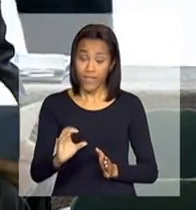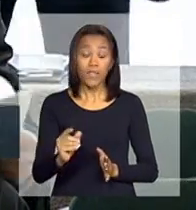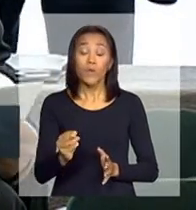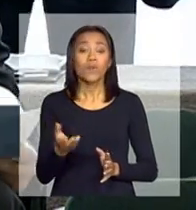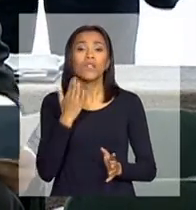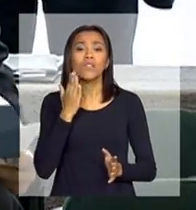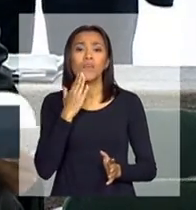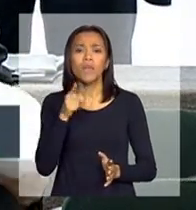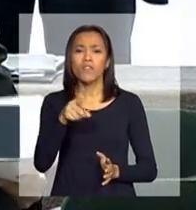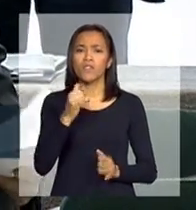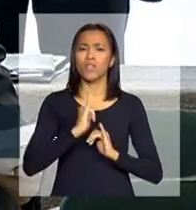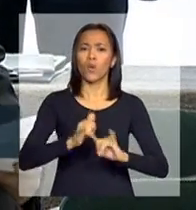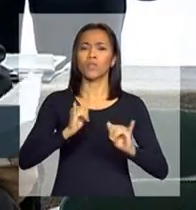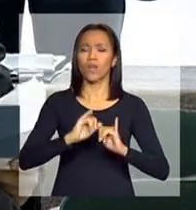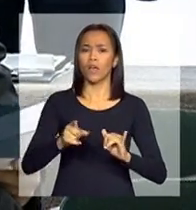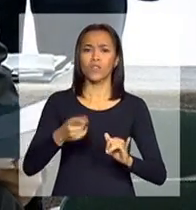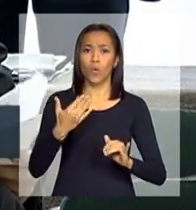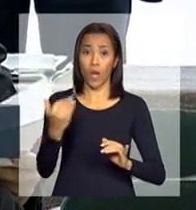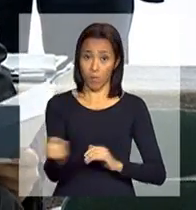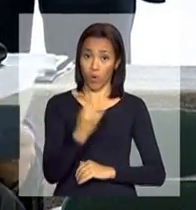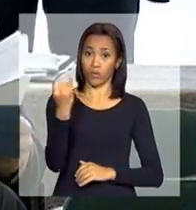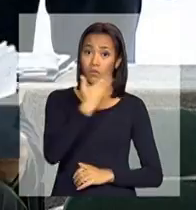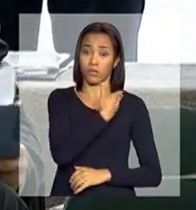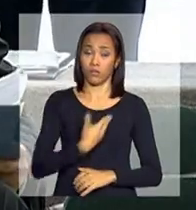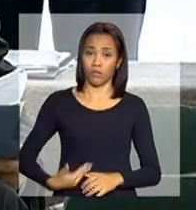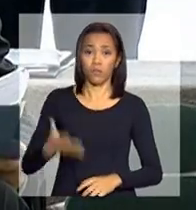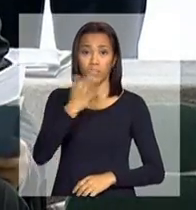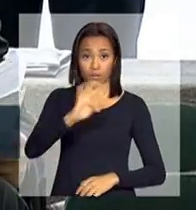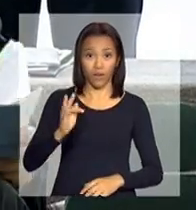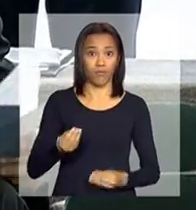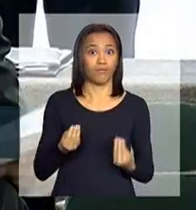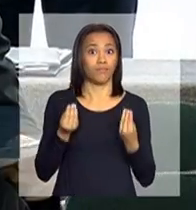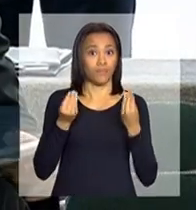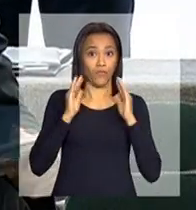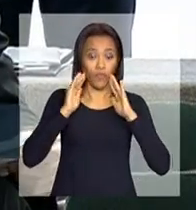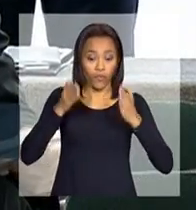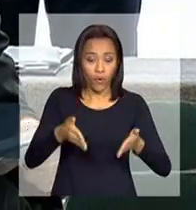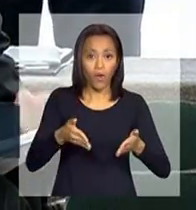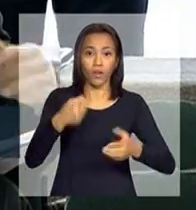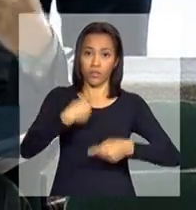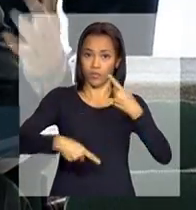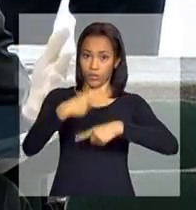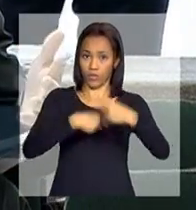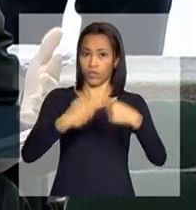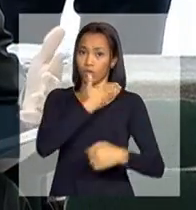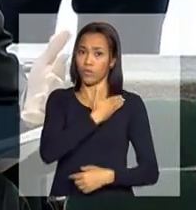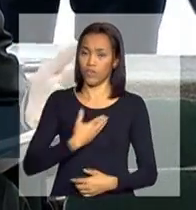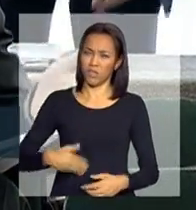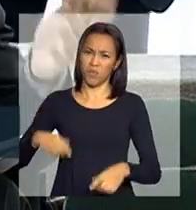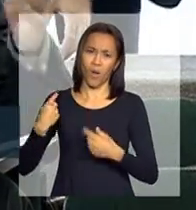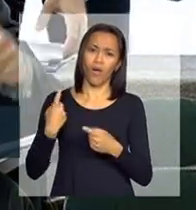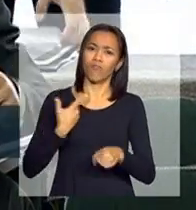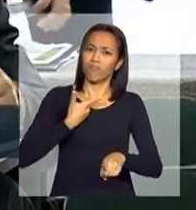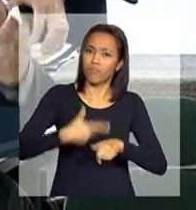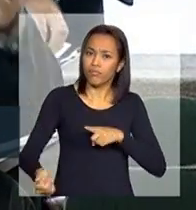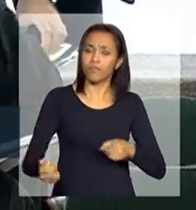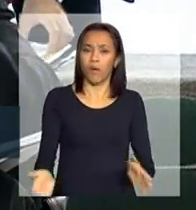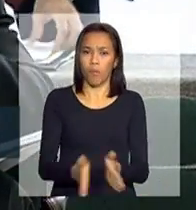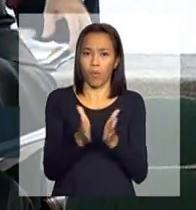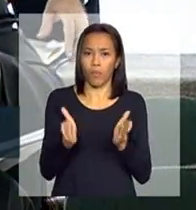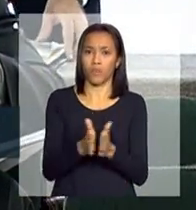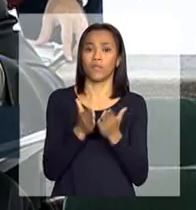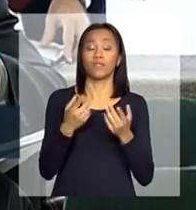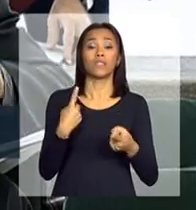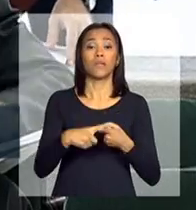senhora comentasse a relevância que o governo federal dá políticas públicas com relação a ao combate à pobreza e um outro dado